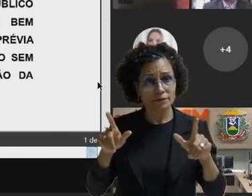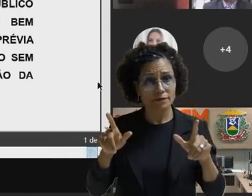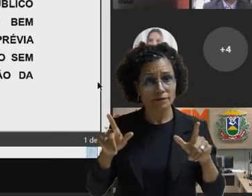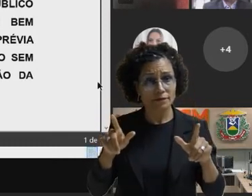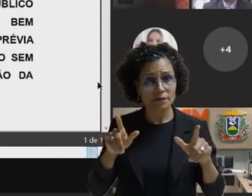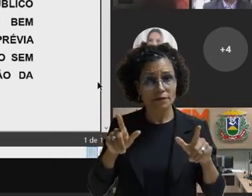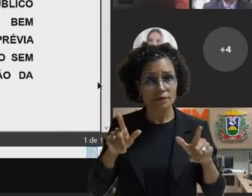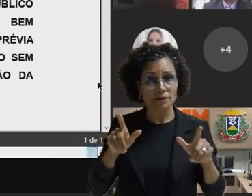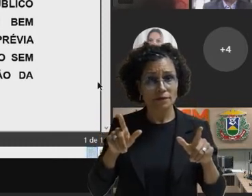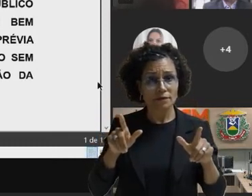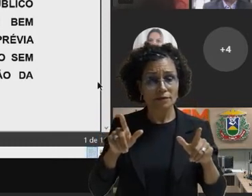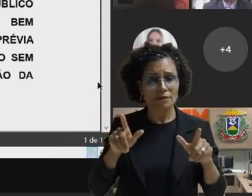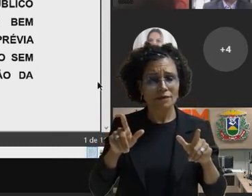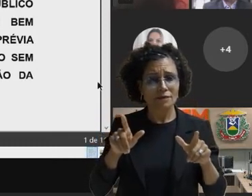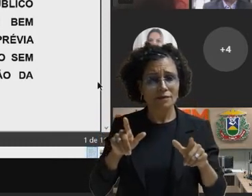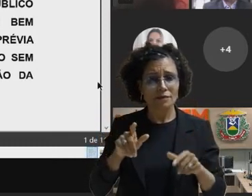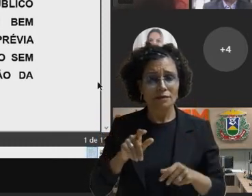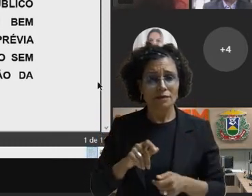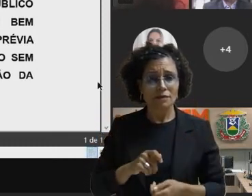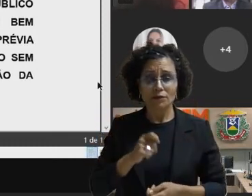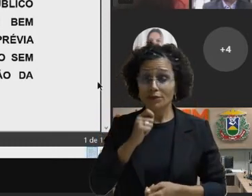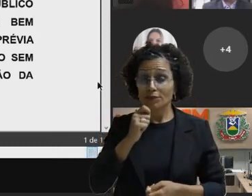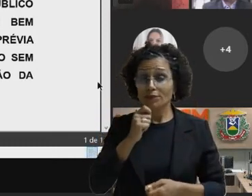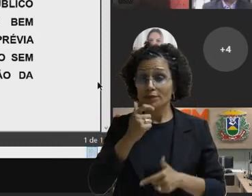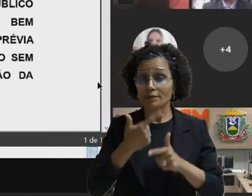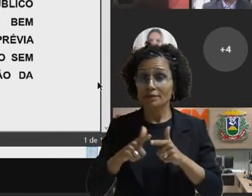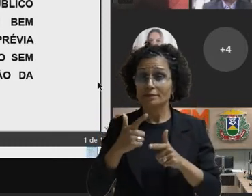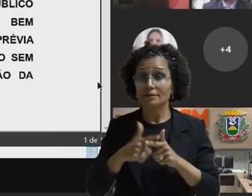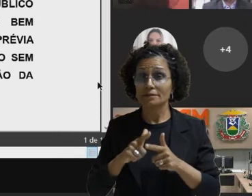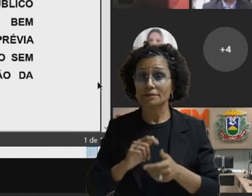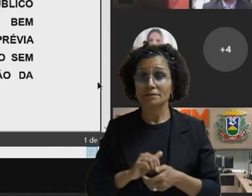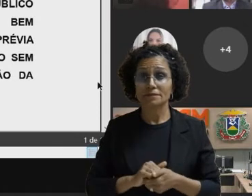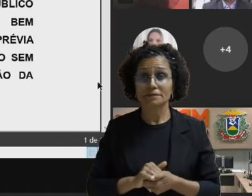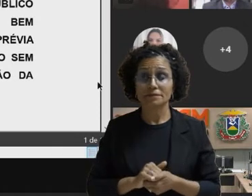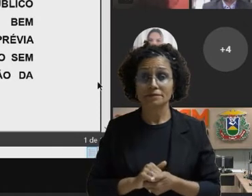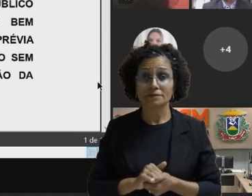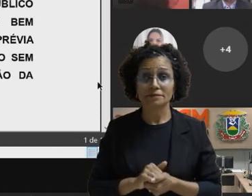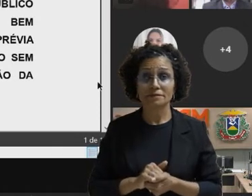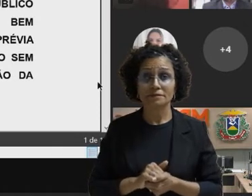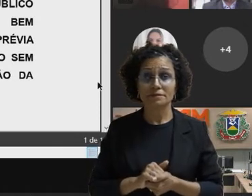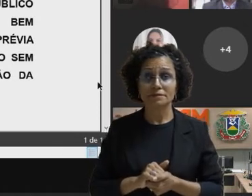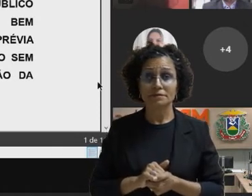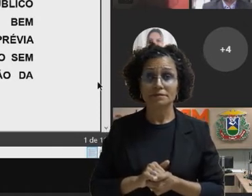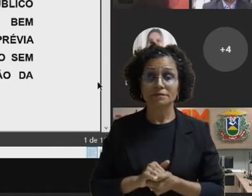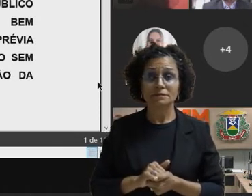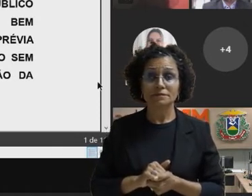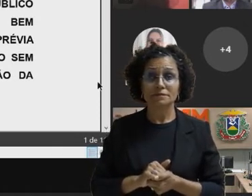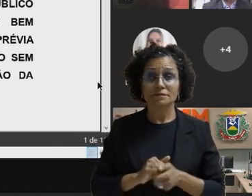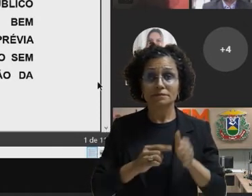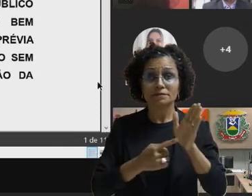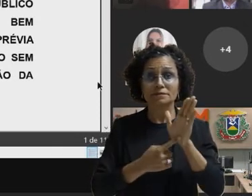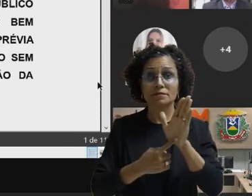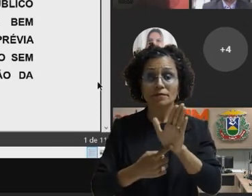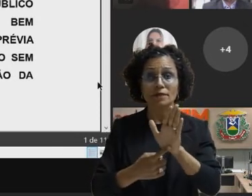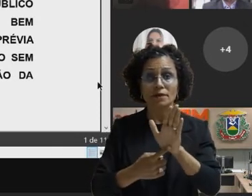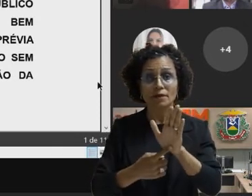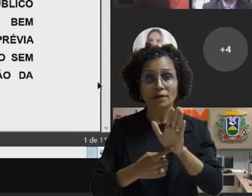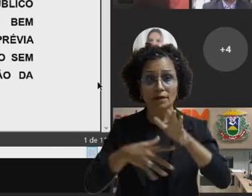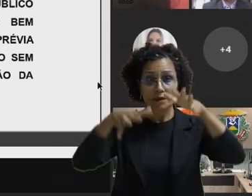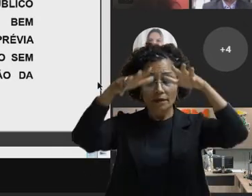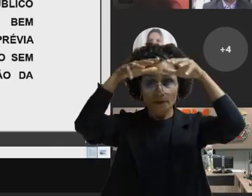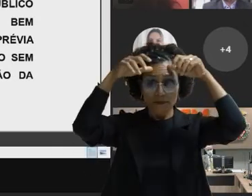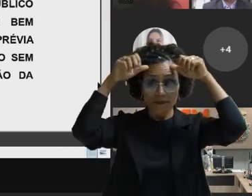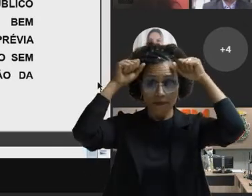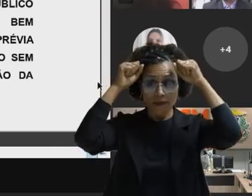assim, como o que fala no parecer do Tribunal de Contas, no voto,